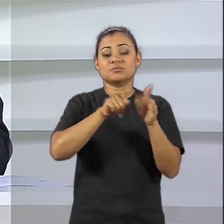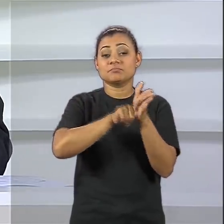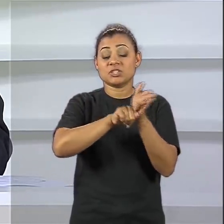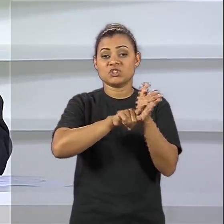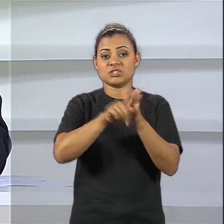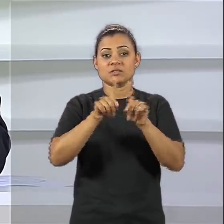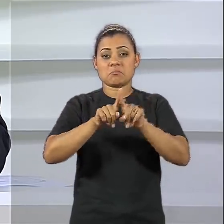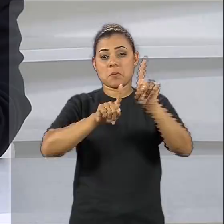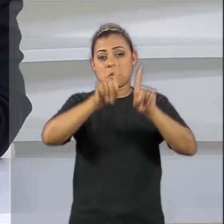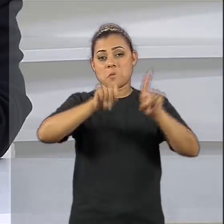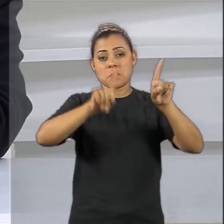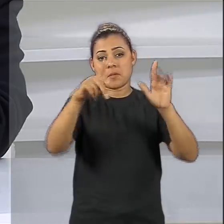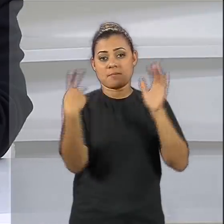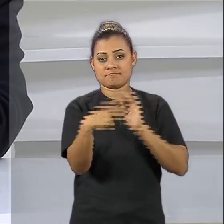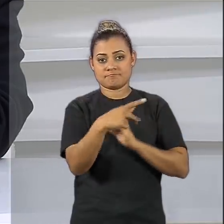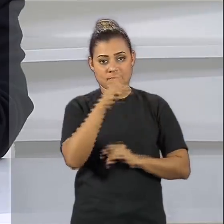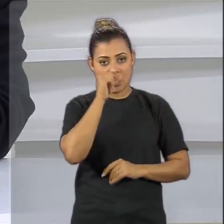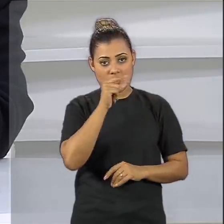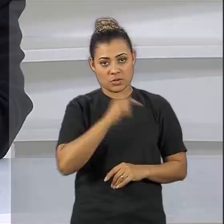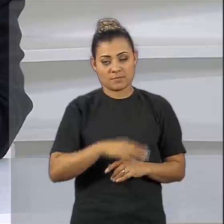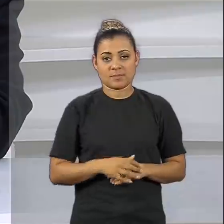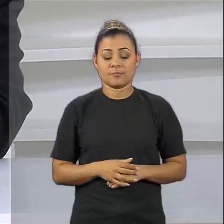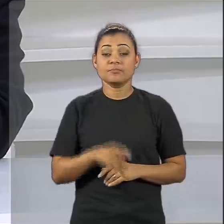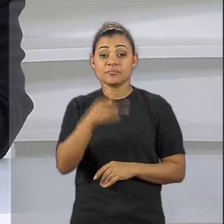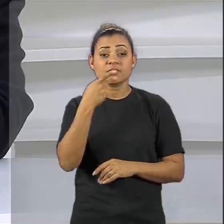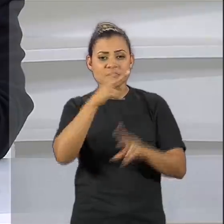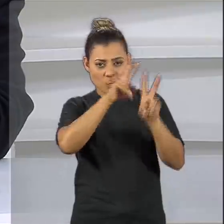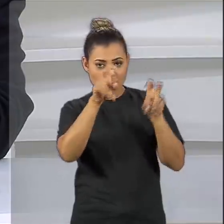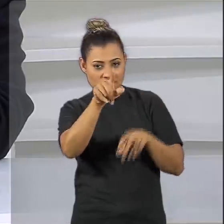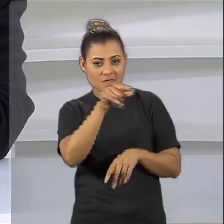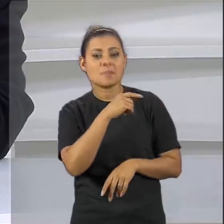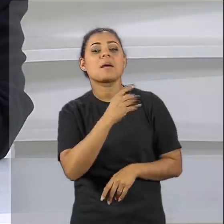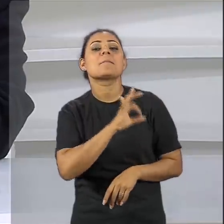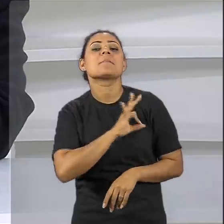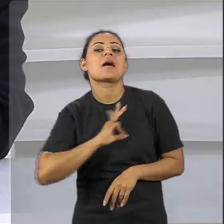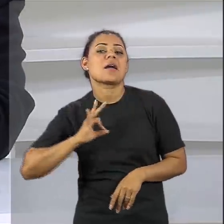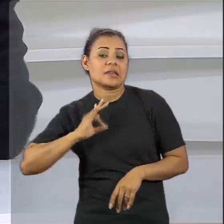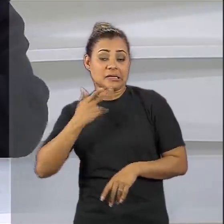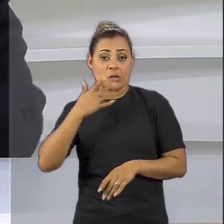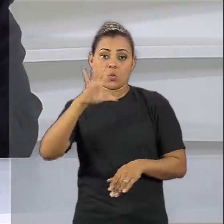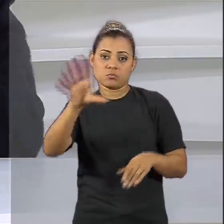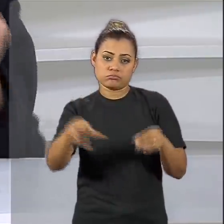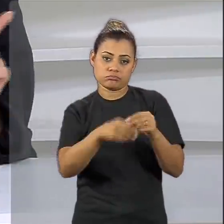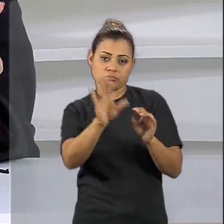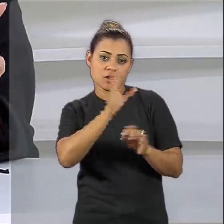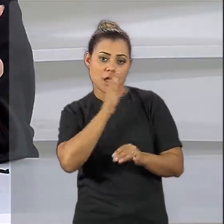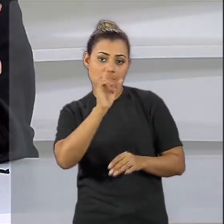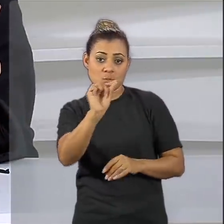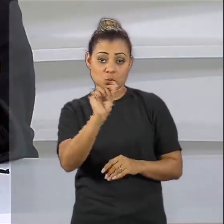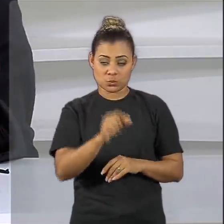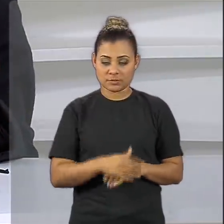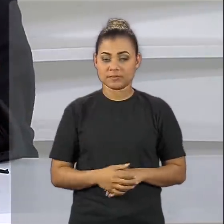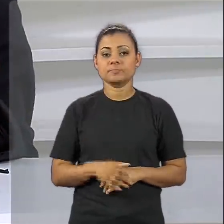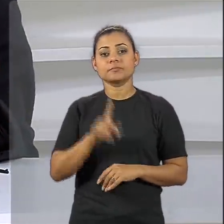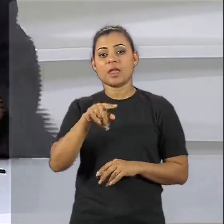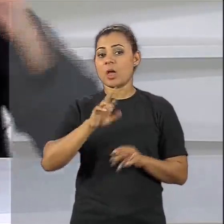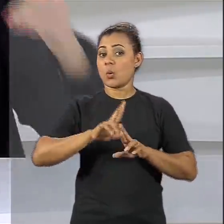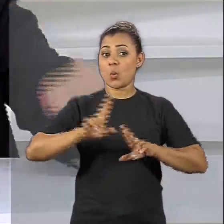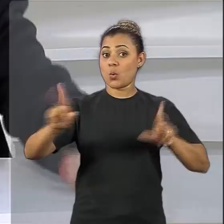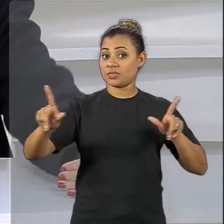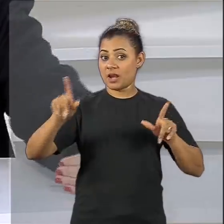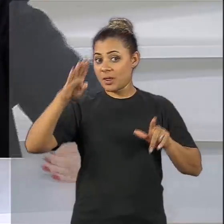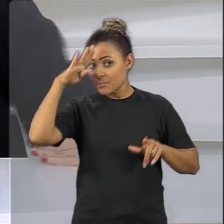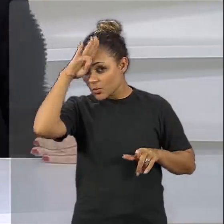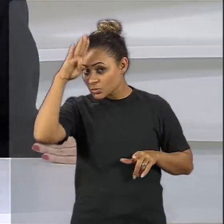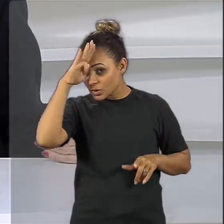de... Agora, Ricardo, você falou da Marina. Sim. Só para não passar em branco, como contraponto ao Bolsonaro.